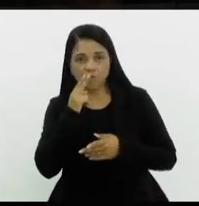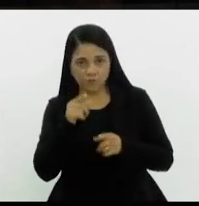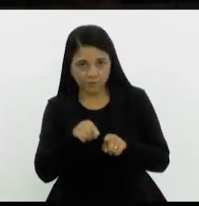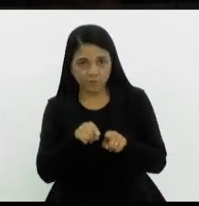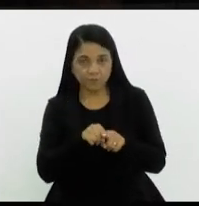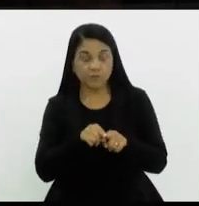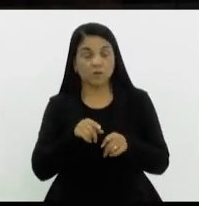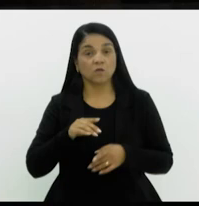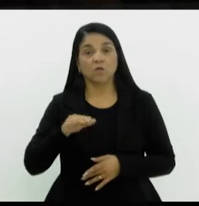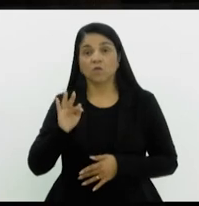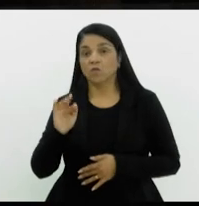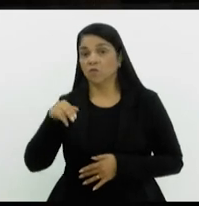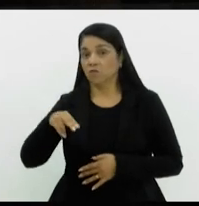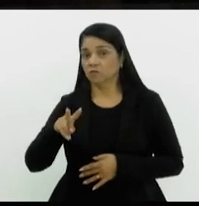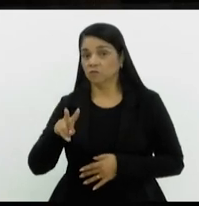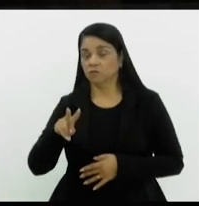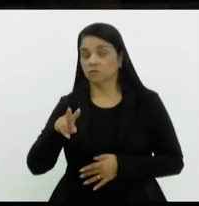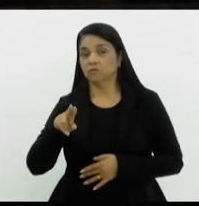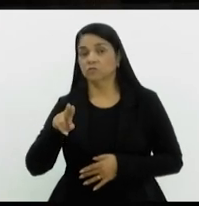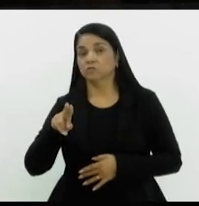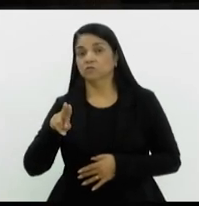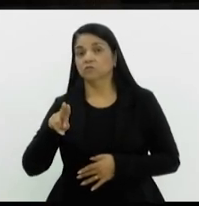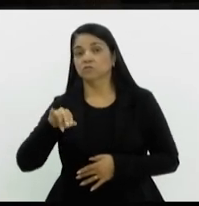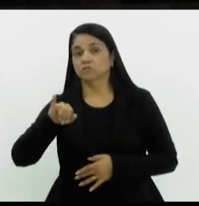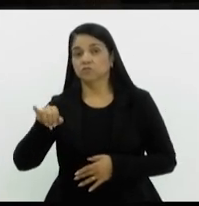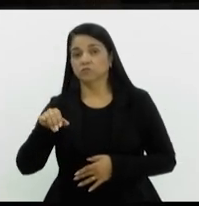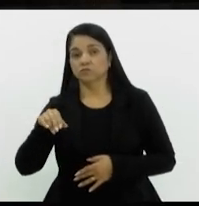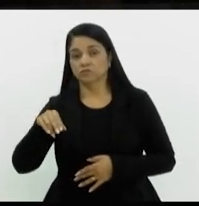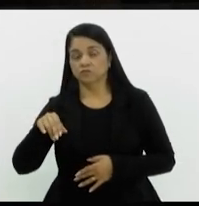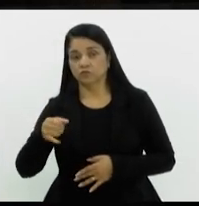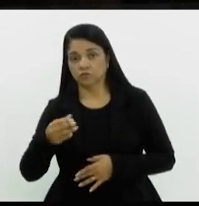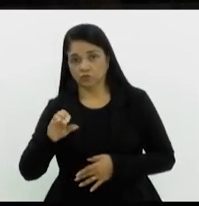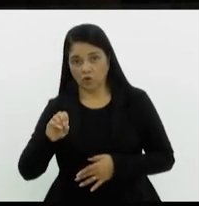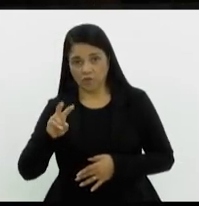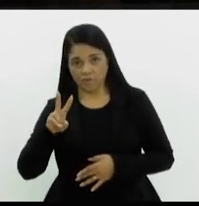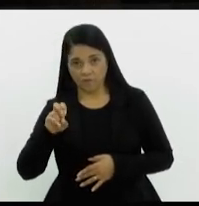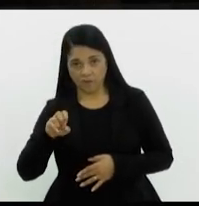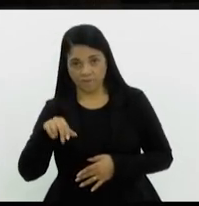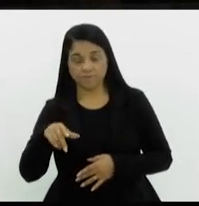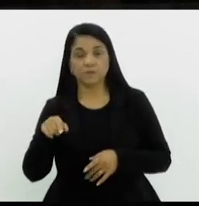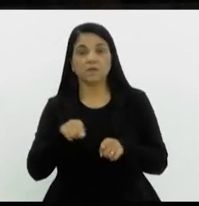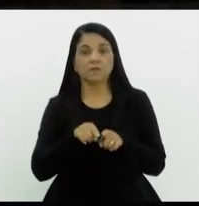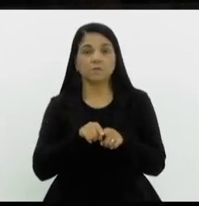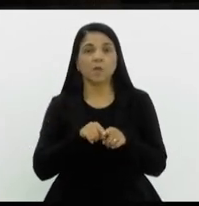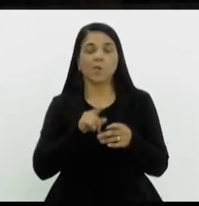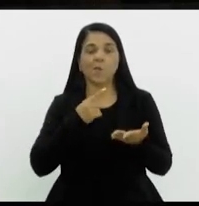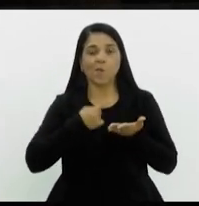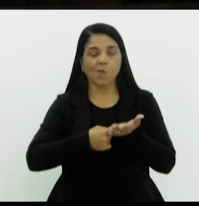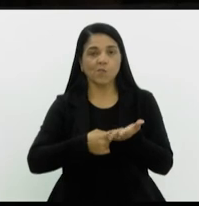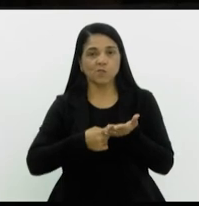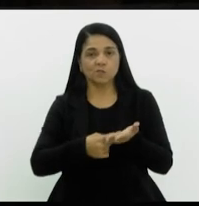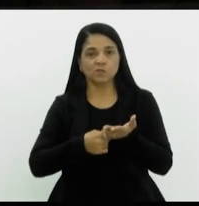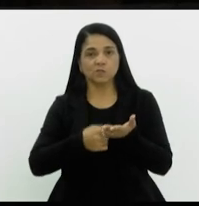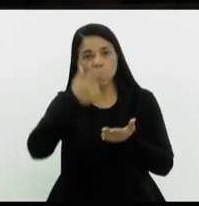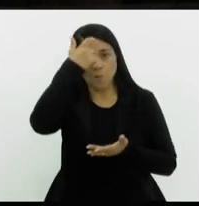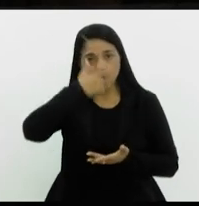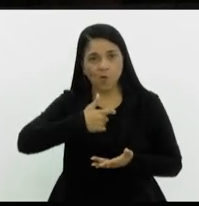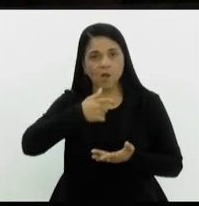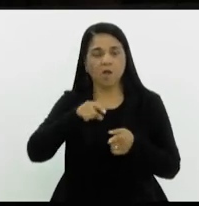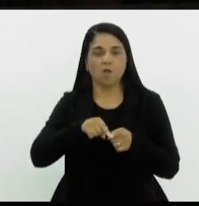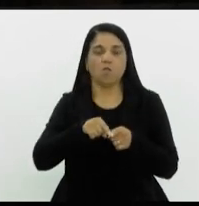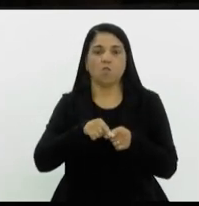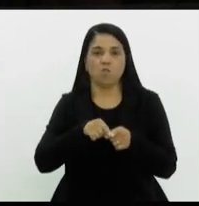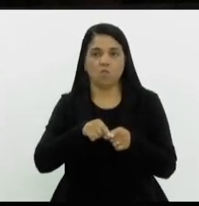não é apenas um investimento financeiro, mas um compromisso social e moral com as próximas gerações.